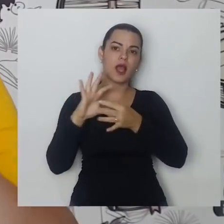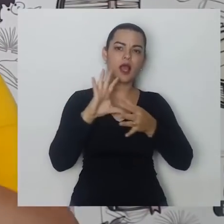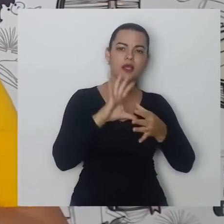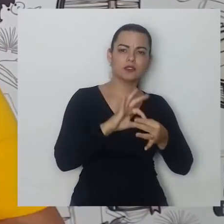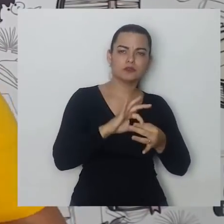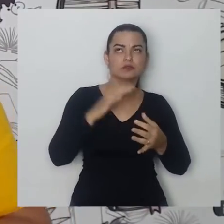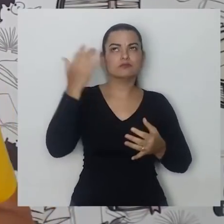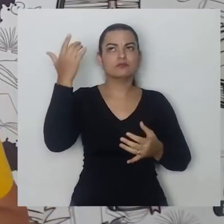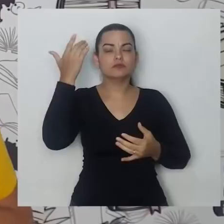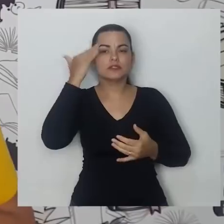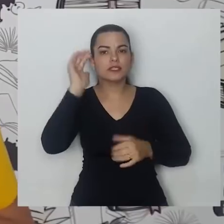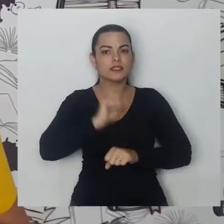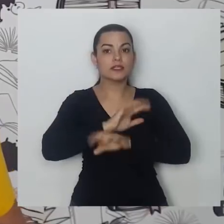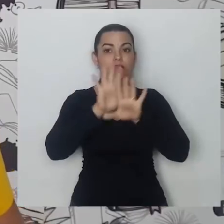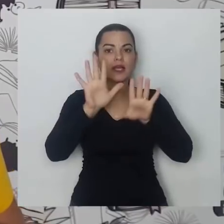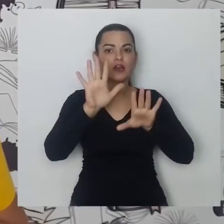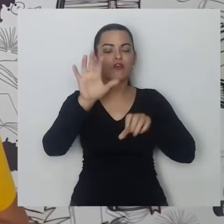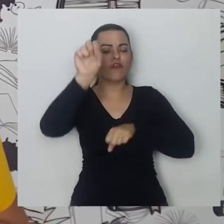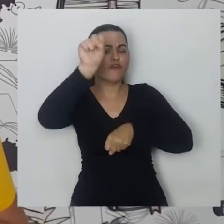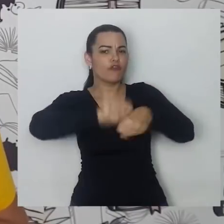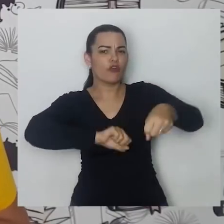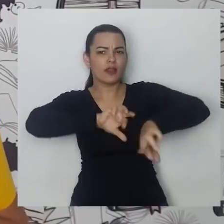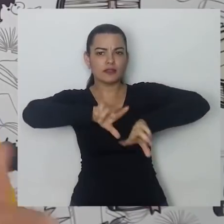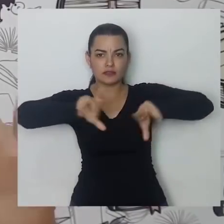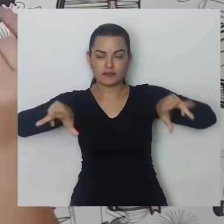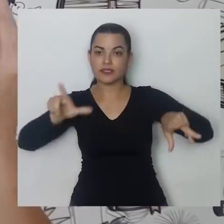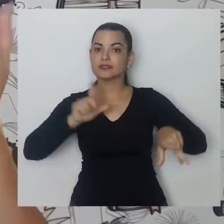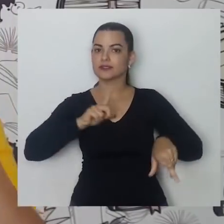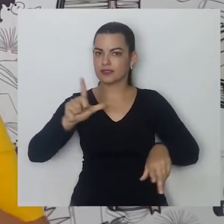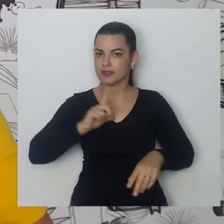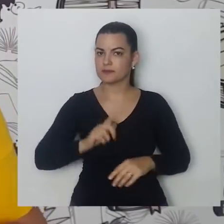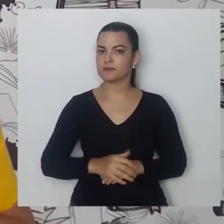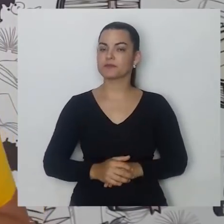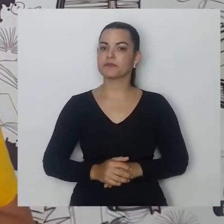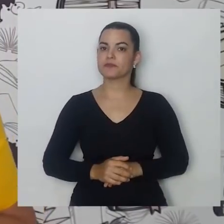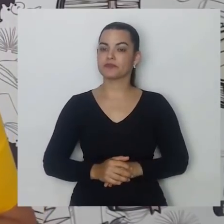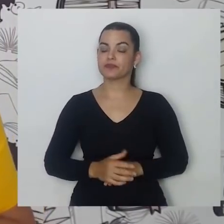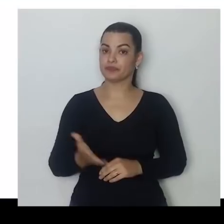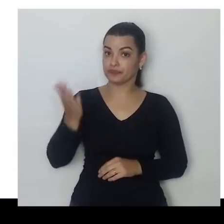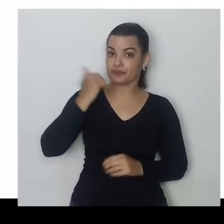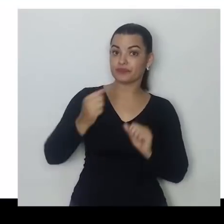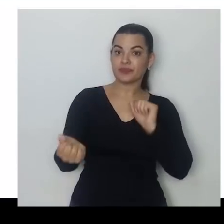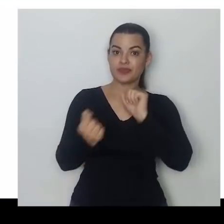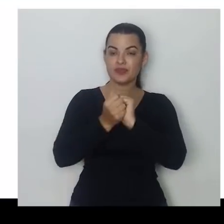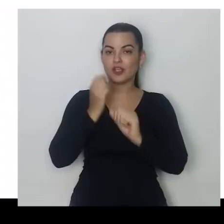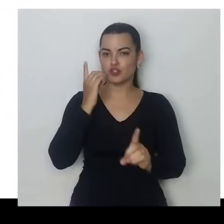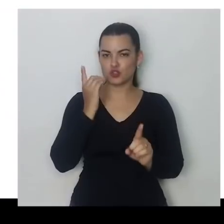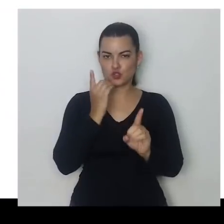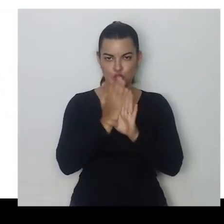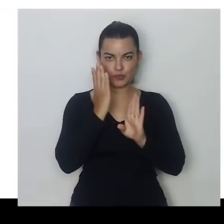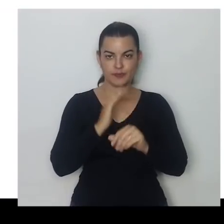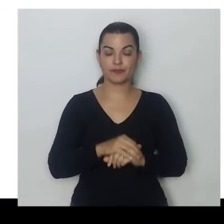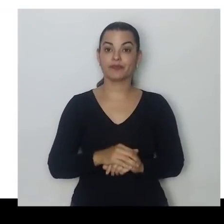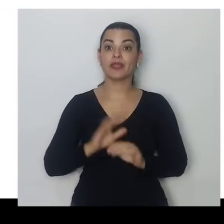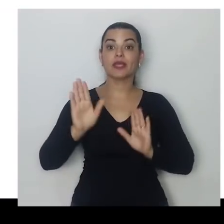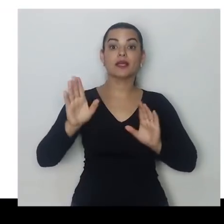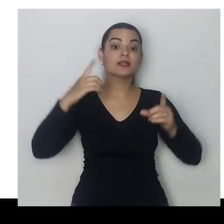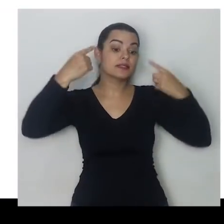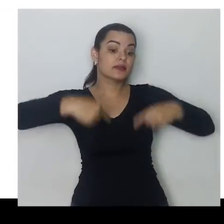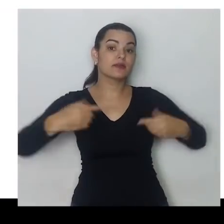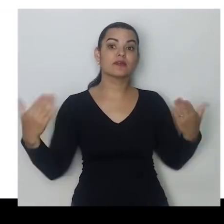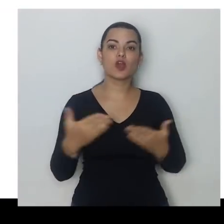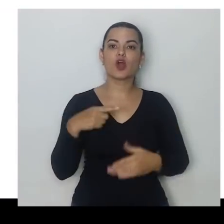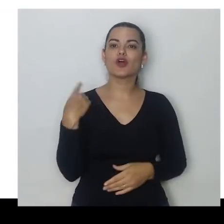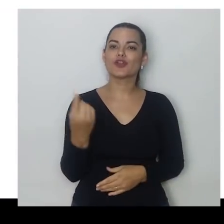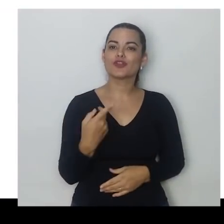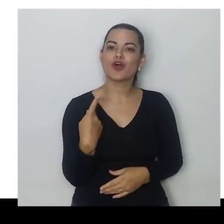associar os tipos de violência que nós temos por aí. Vem comigo! Então vamos lá, turma. O meu desafio